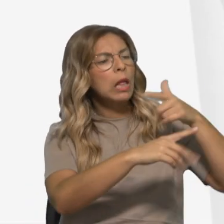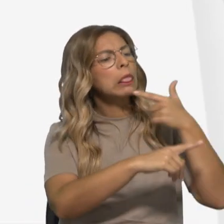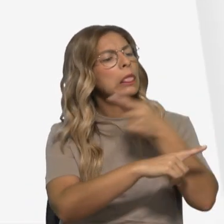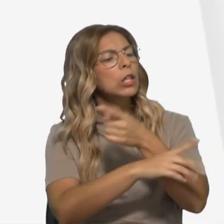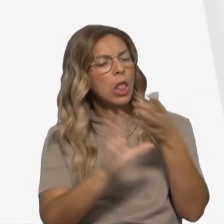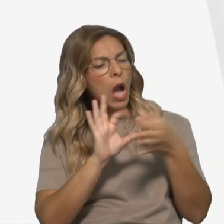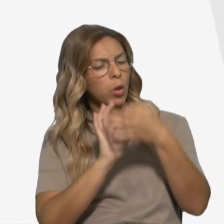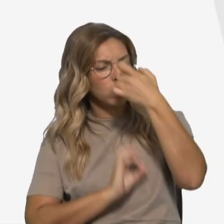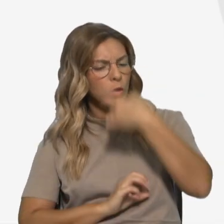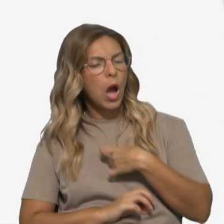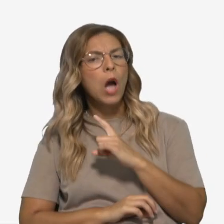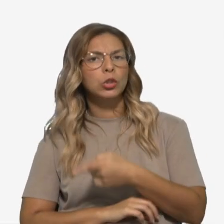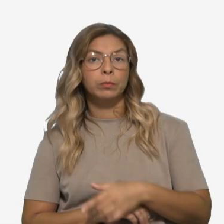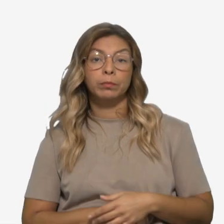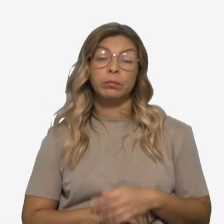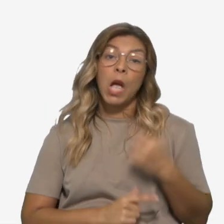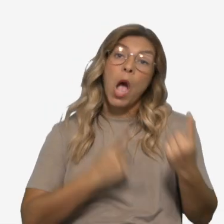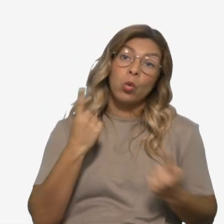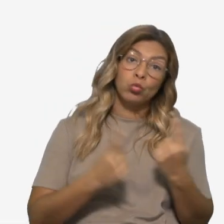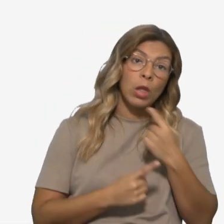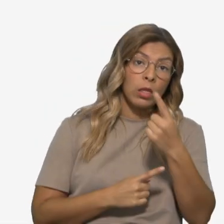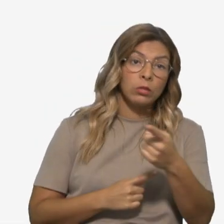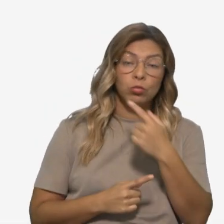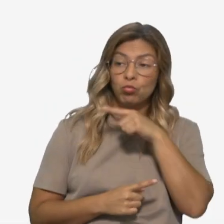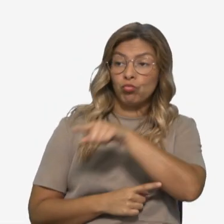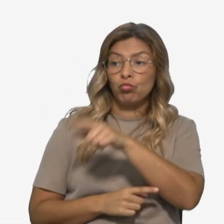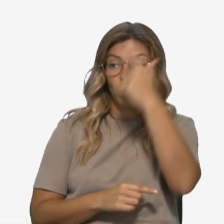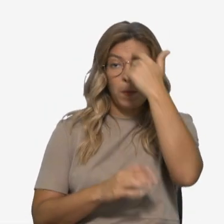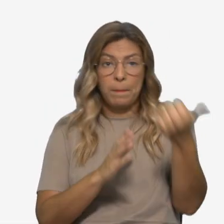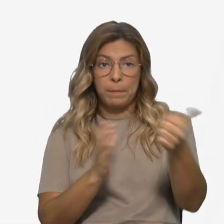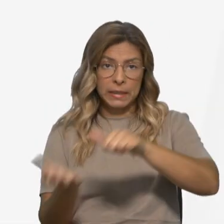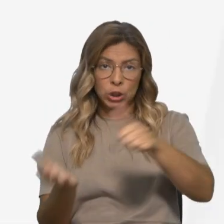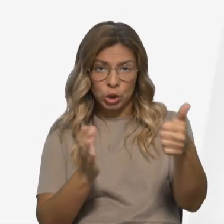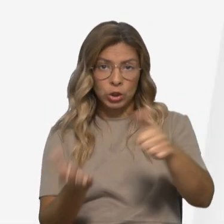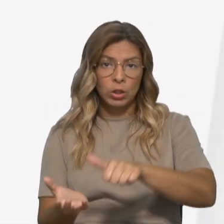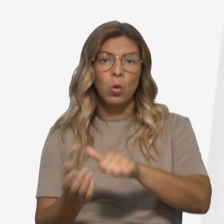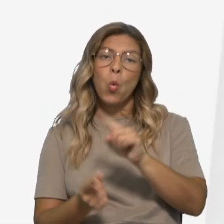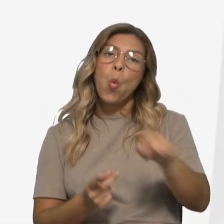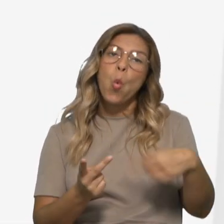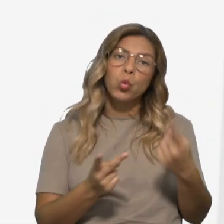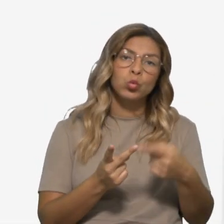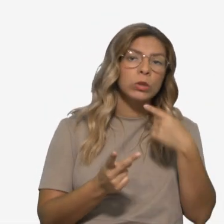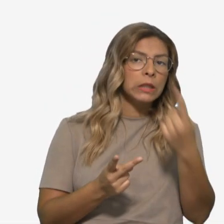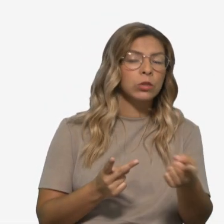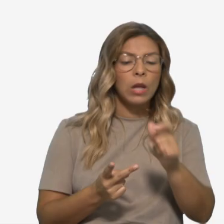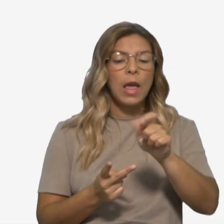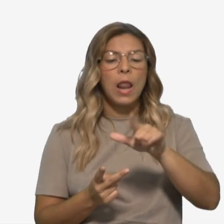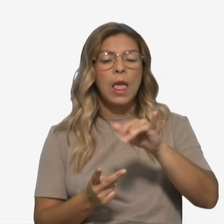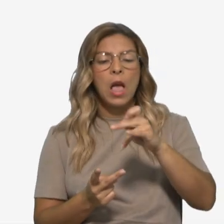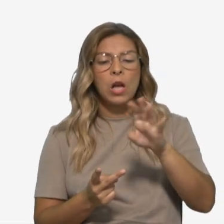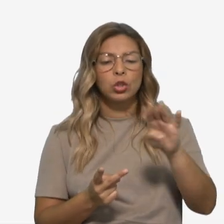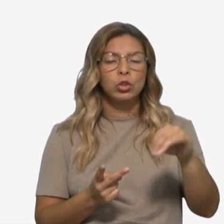responderam: Uns dizem que és João Batista, outros que és Elias, e outros que és um dos